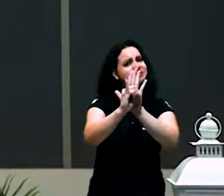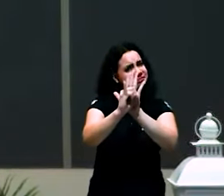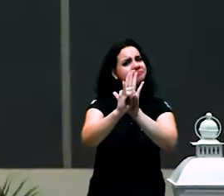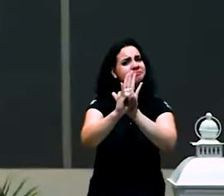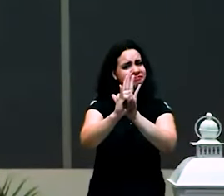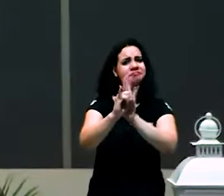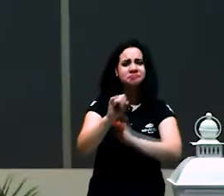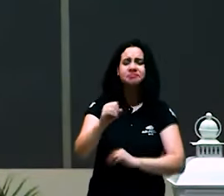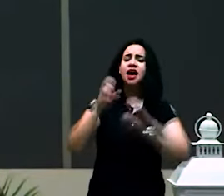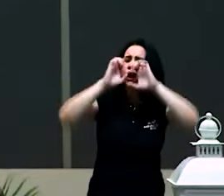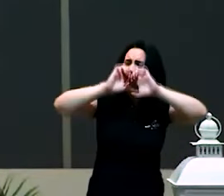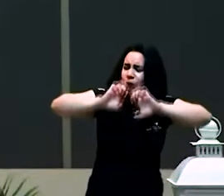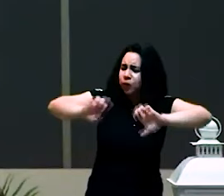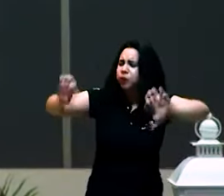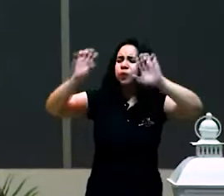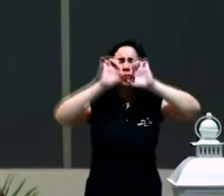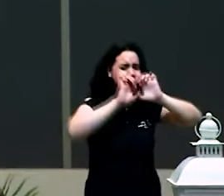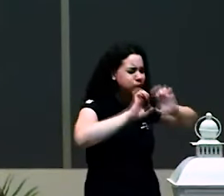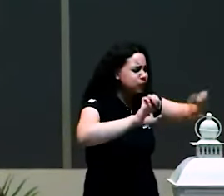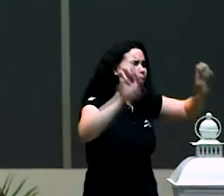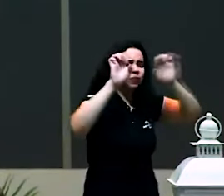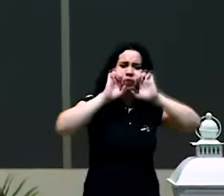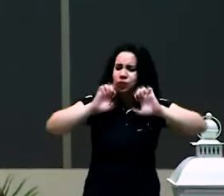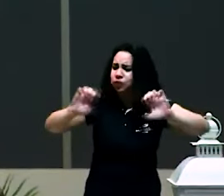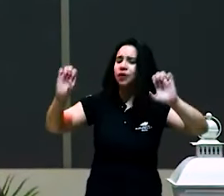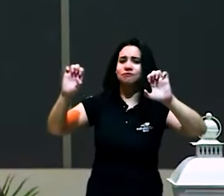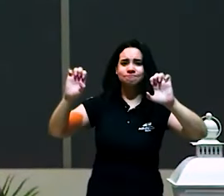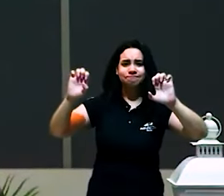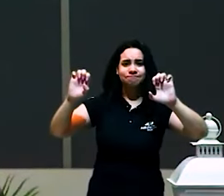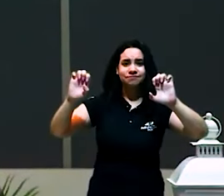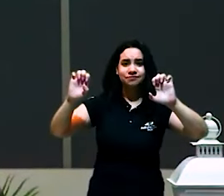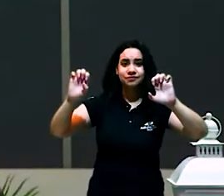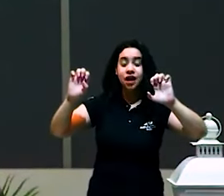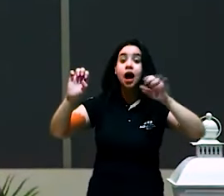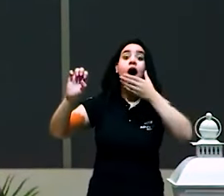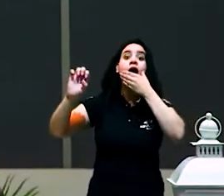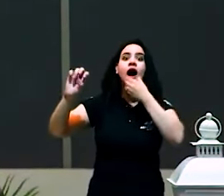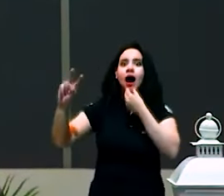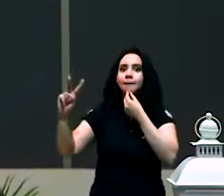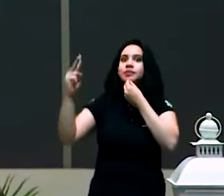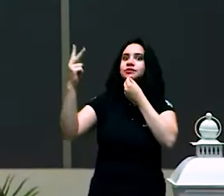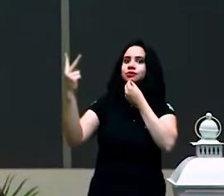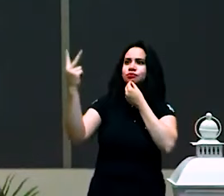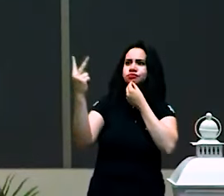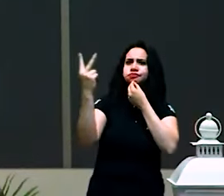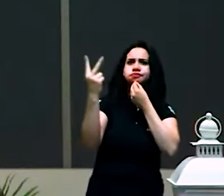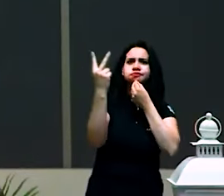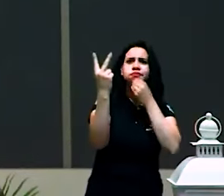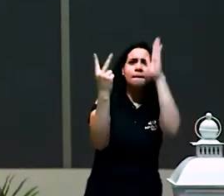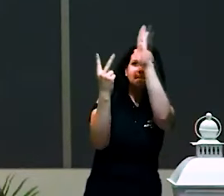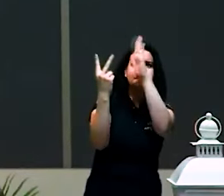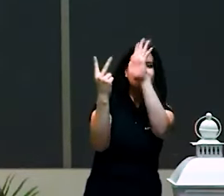chegou o Evangelho para o Brasil. É dali que dois homens tomaram um barco para chegar aqui e pararam no Pará. É daí que